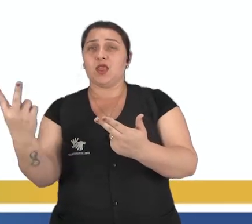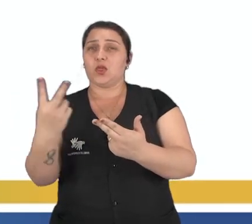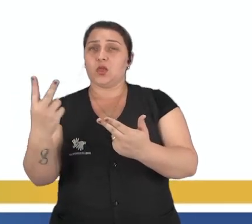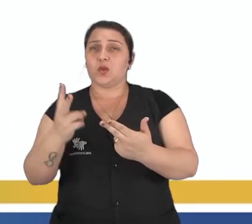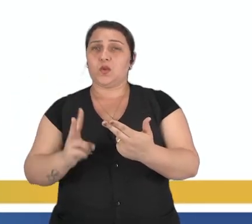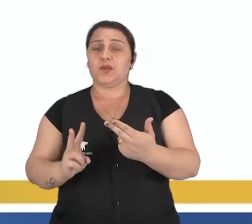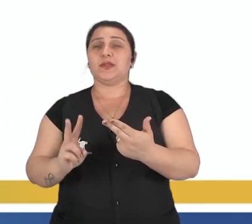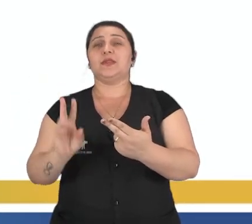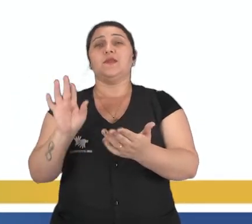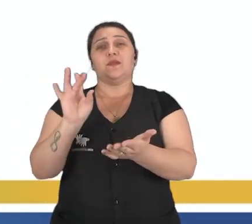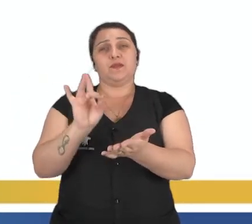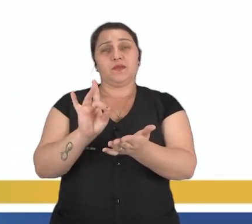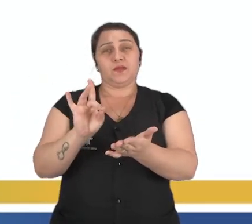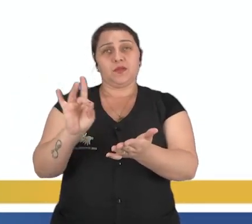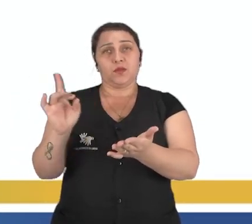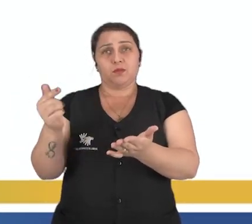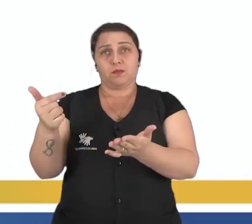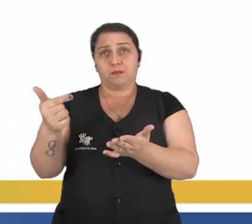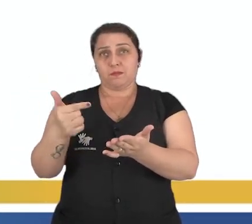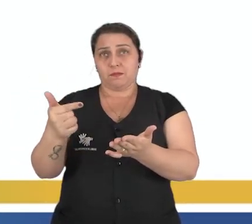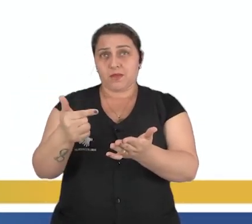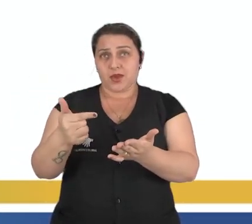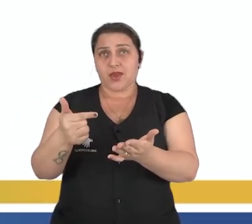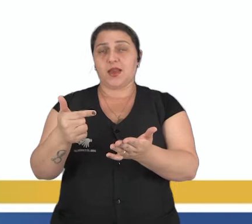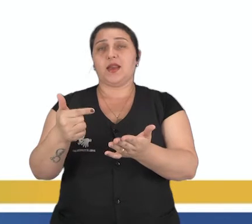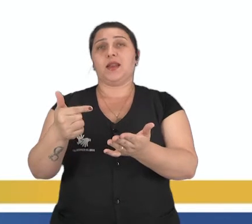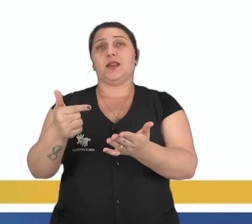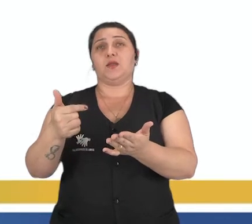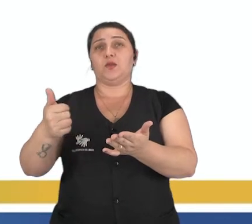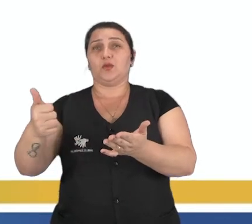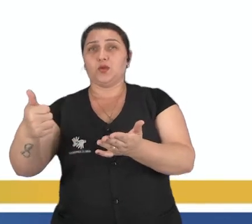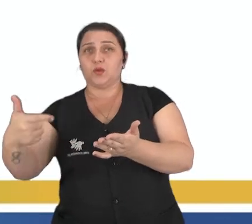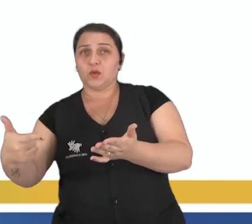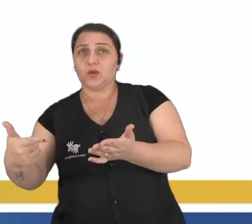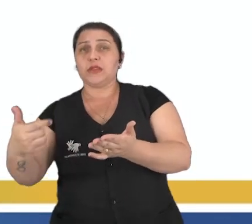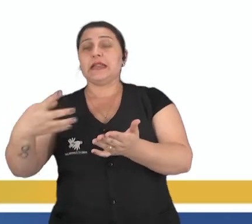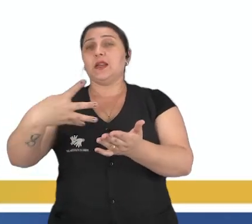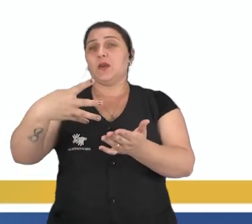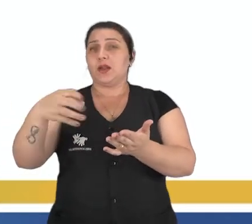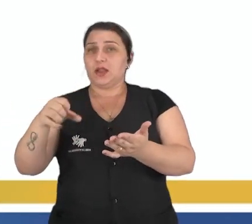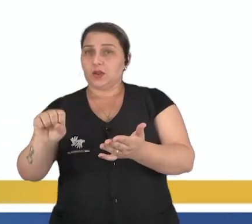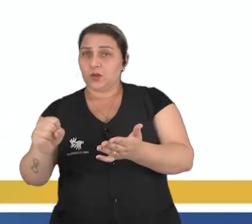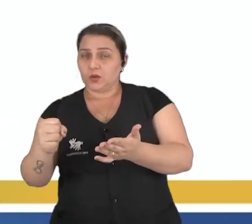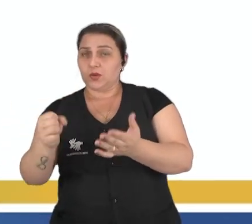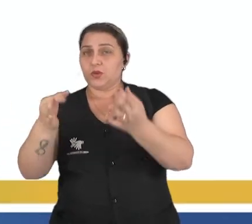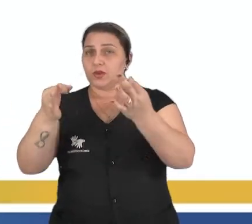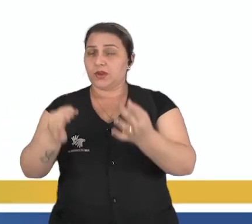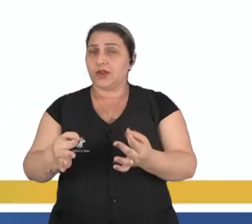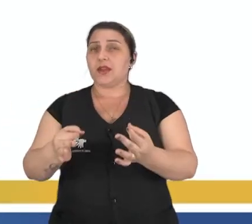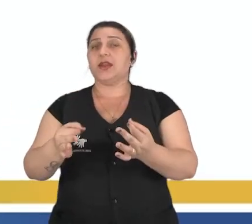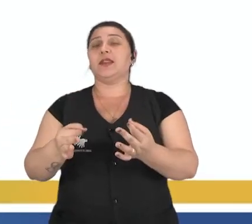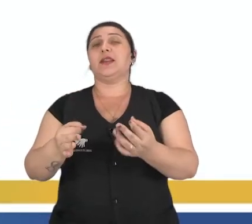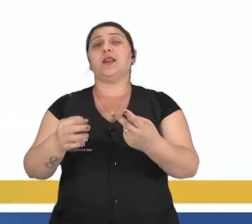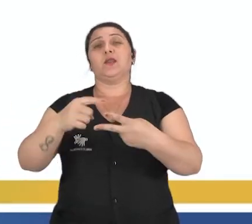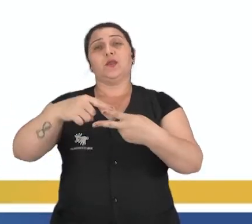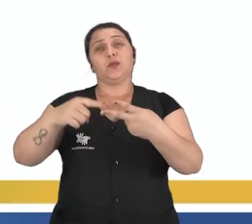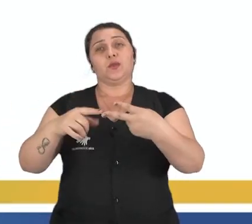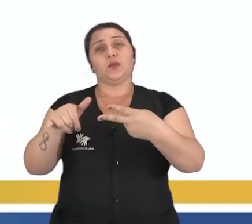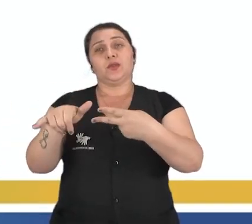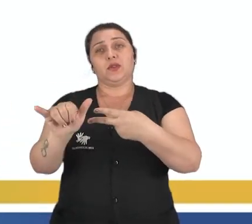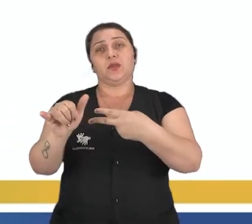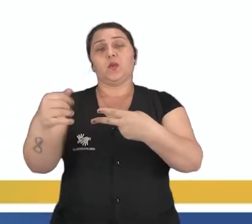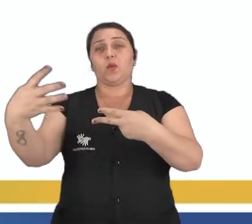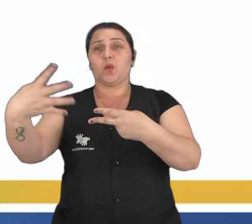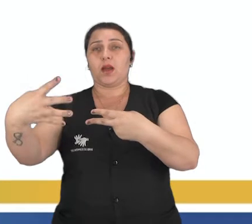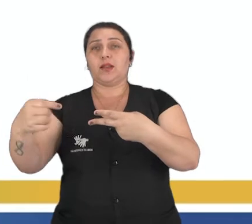y, menos 12, perdão, e 48, ok? Então, os valores de y são dois,